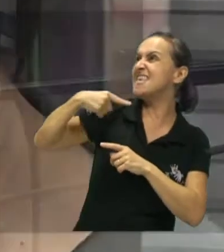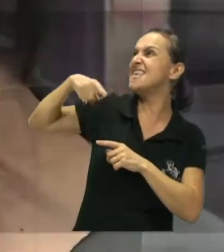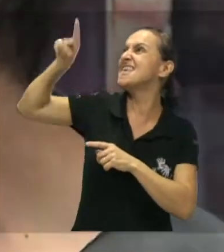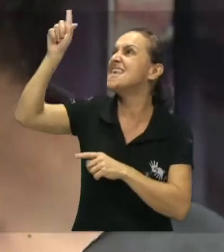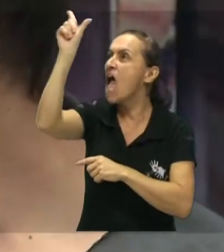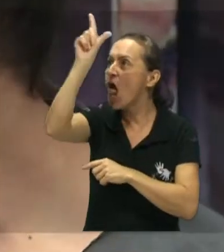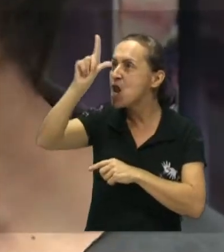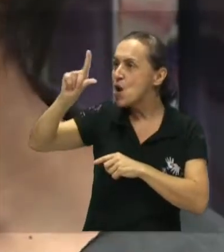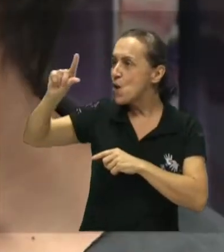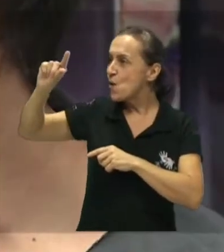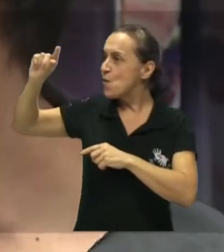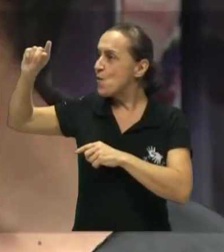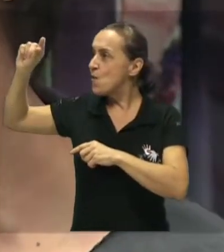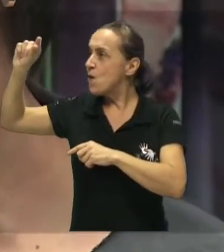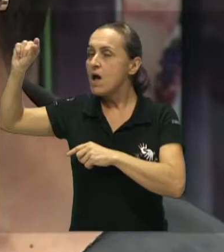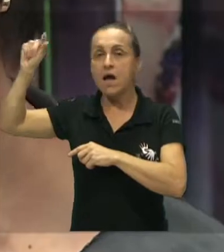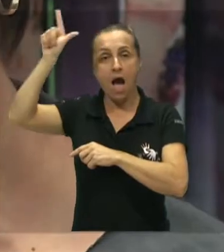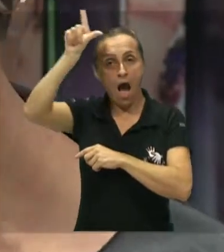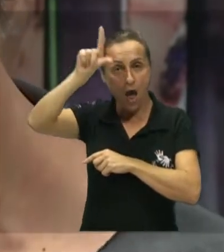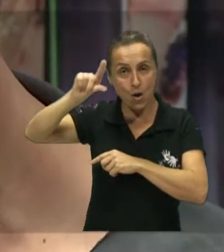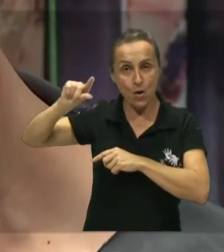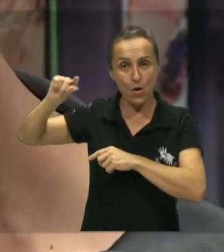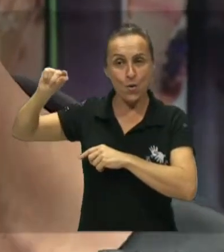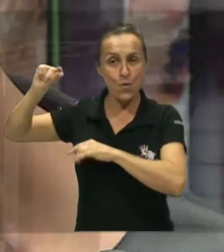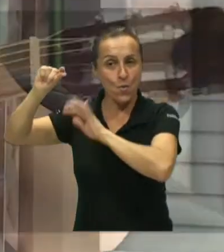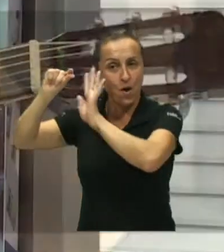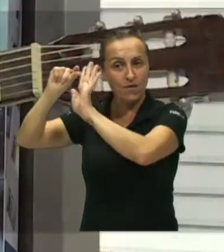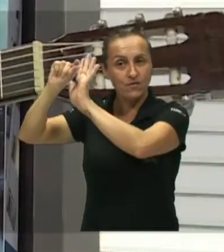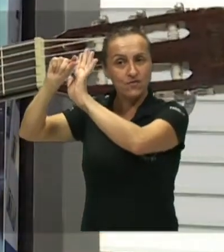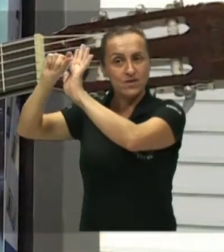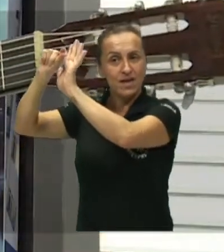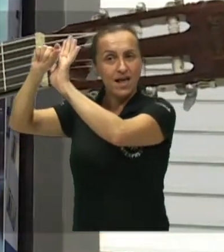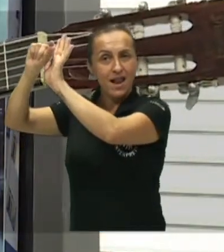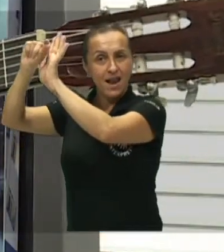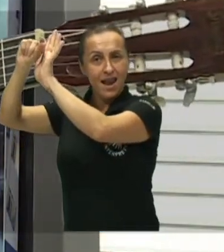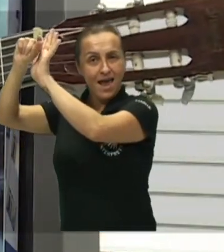A lua fica em seu lugar.